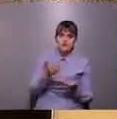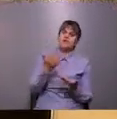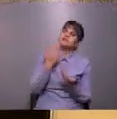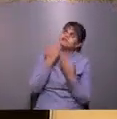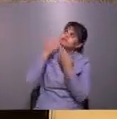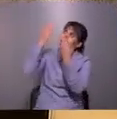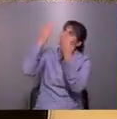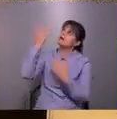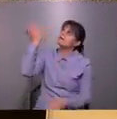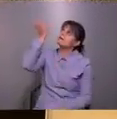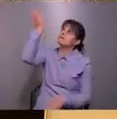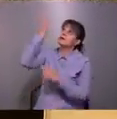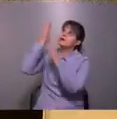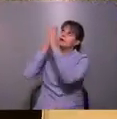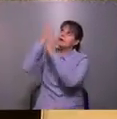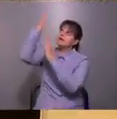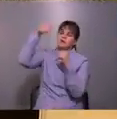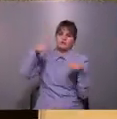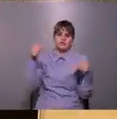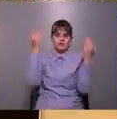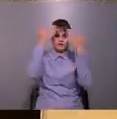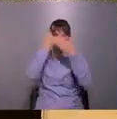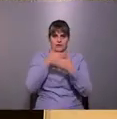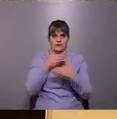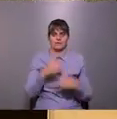nesta noite.